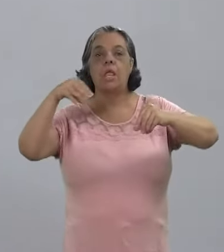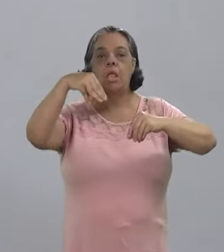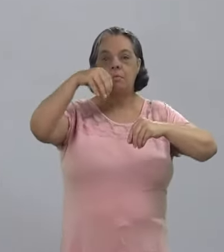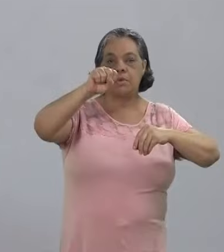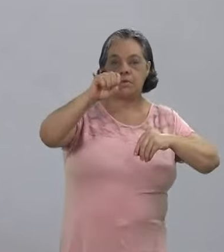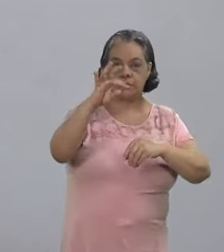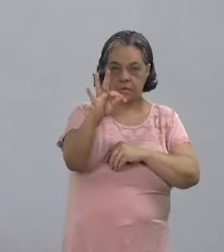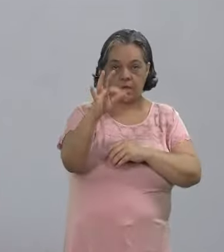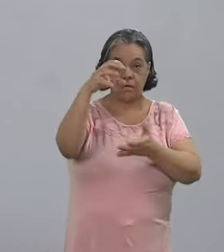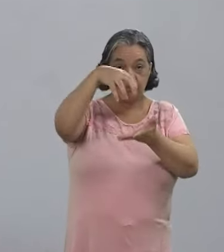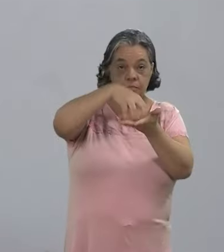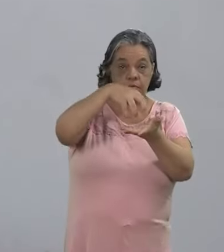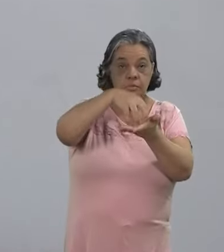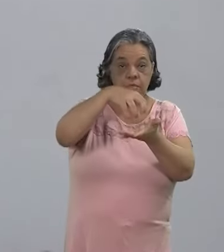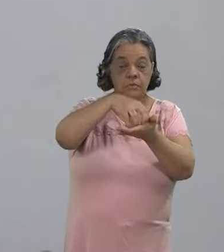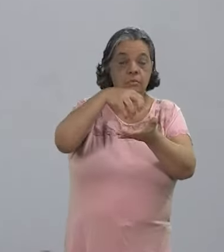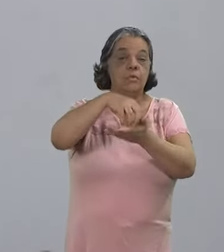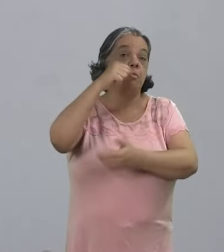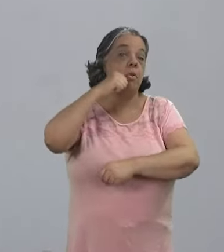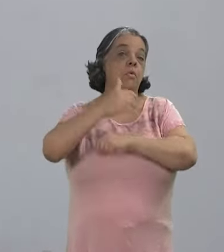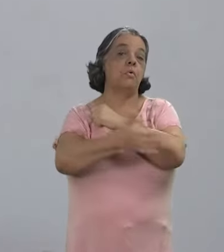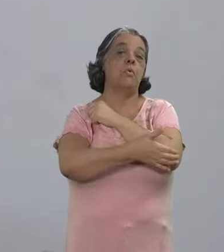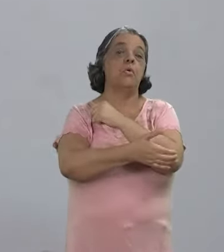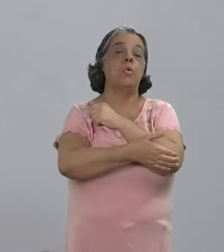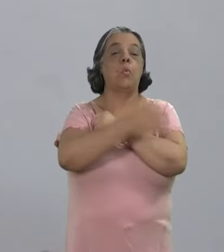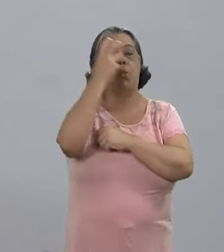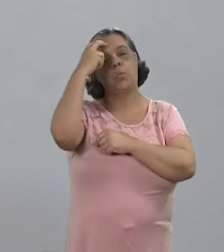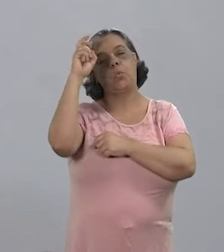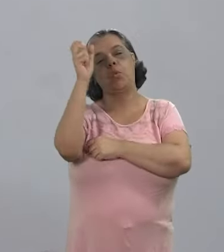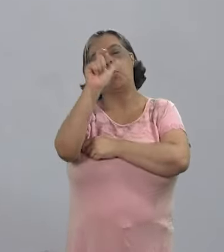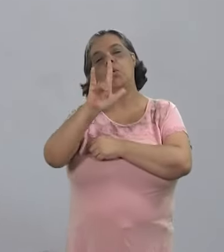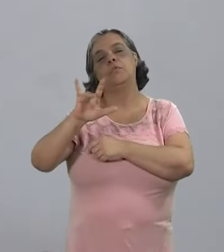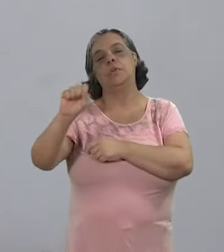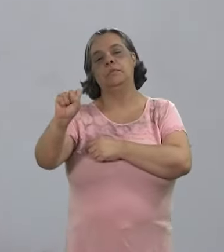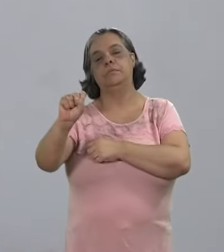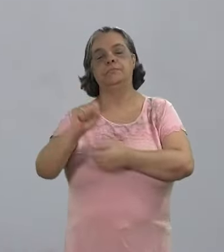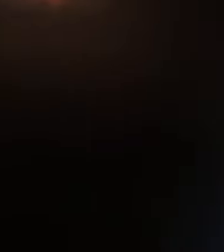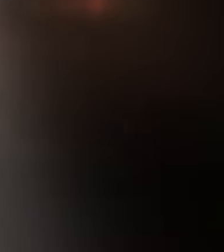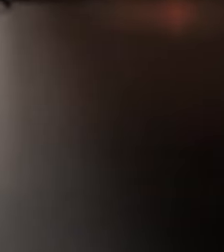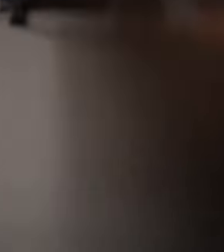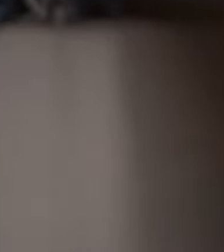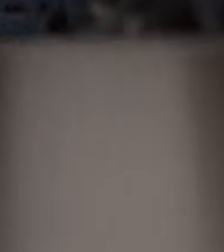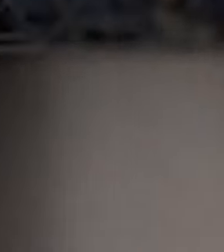Terra, o MST, o Centro das Mulheres do Cabo e o Centro de Cultura Luiz Freire.